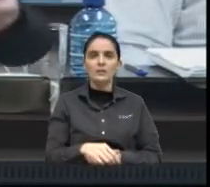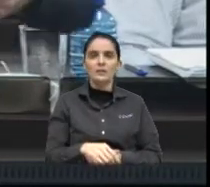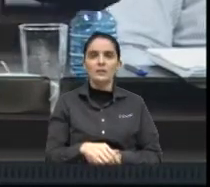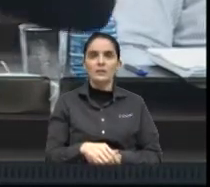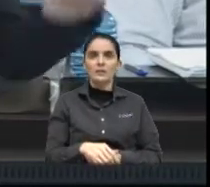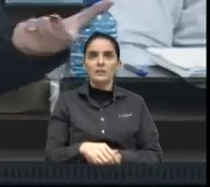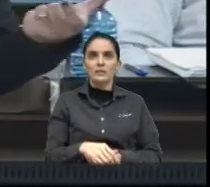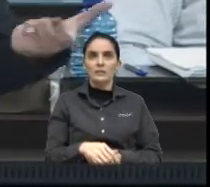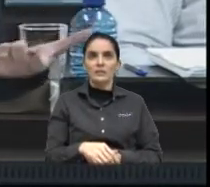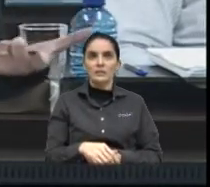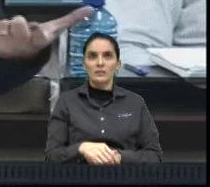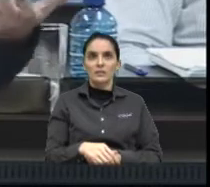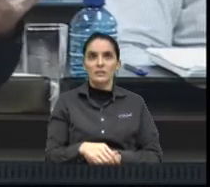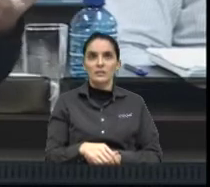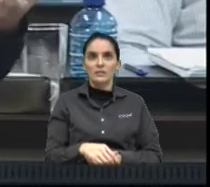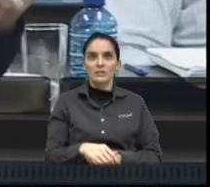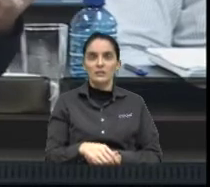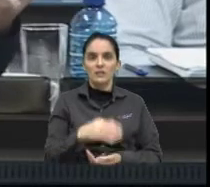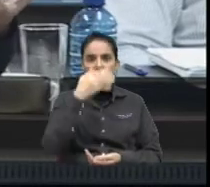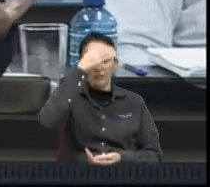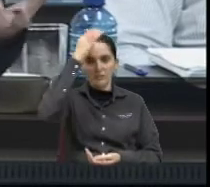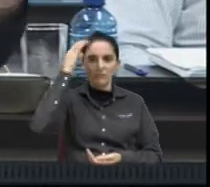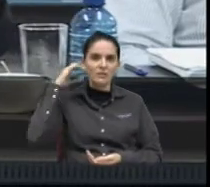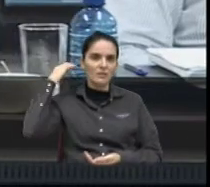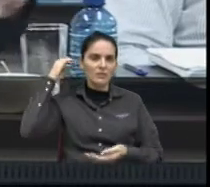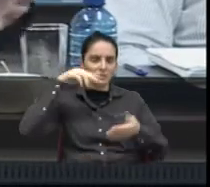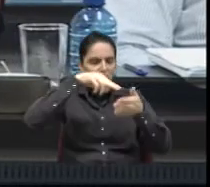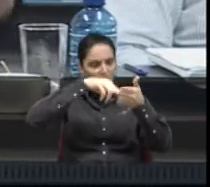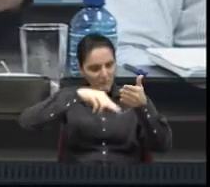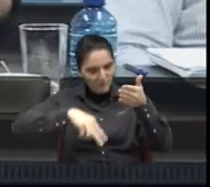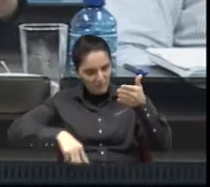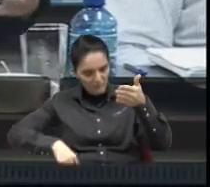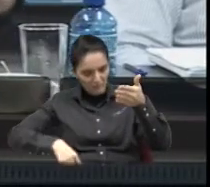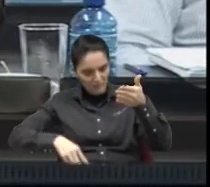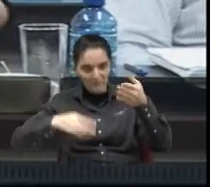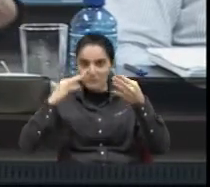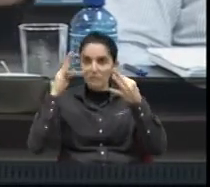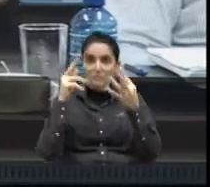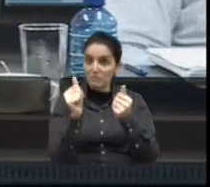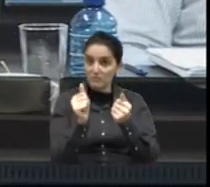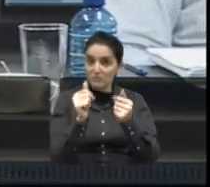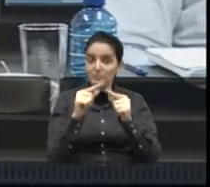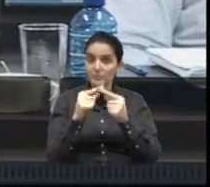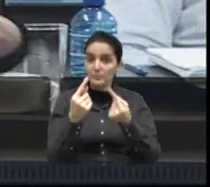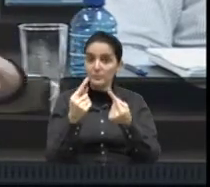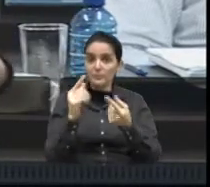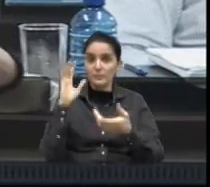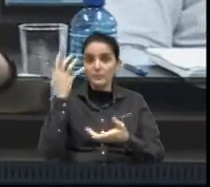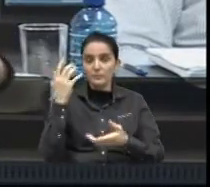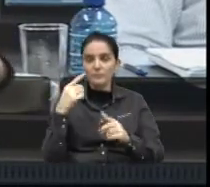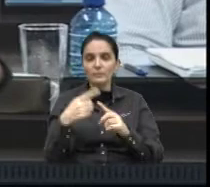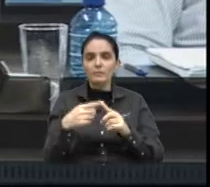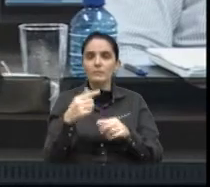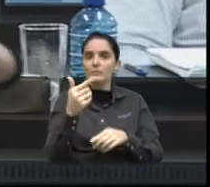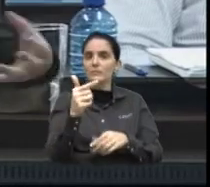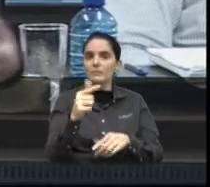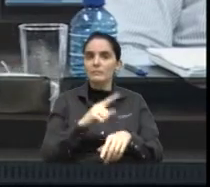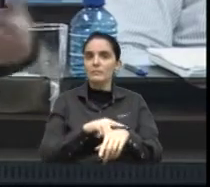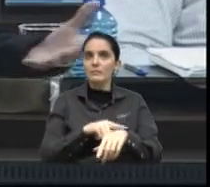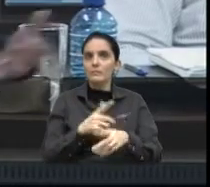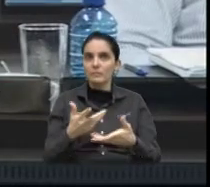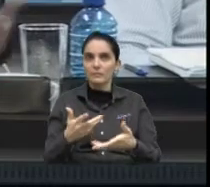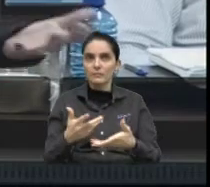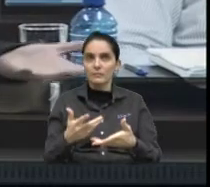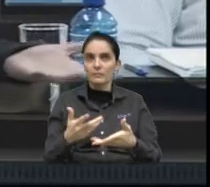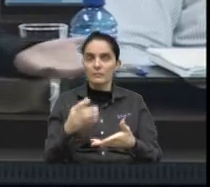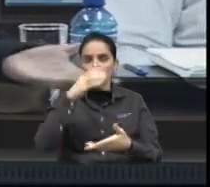não fazer a leitura completa do requerimento e justamente isso acontecia em virtude da falta de tempo cheguei a